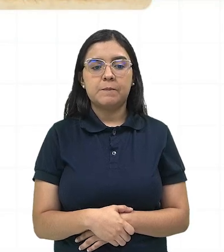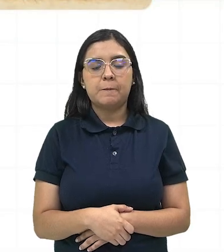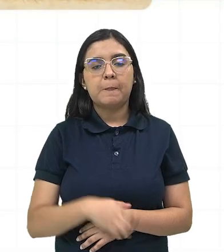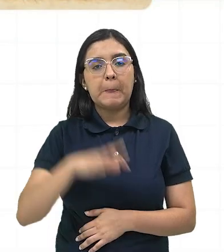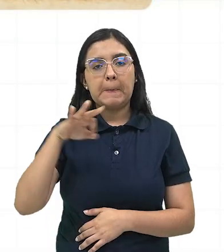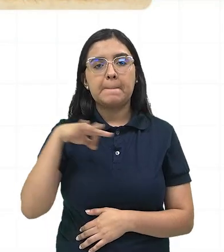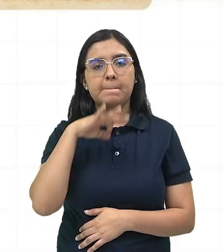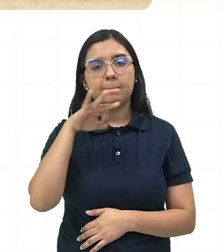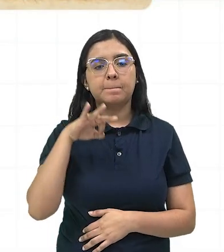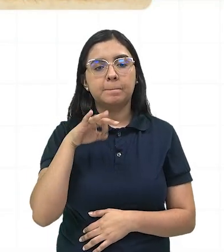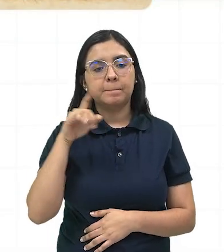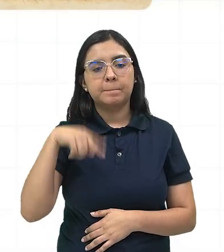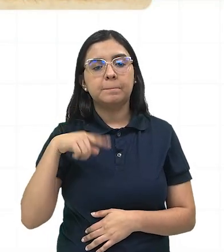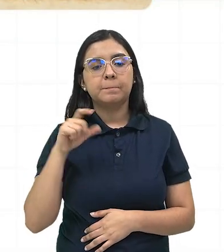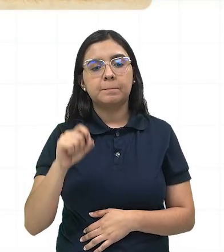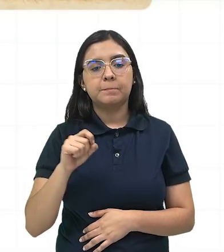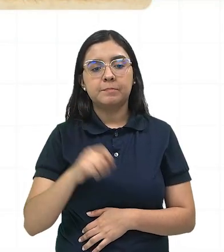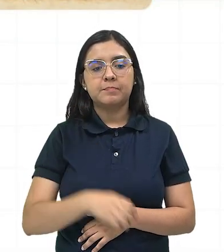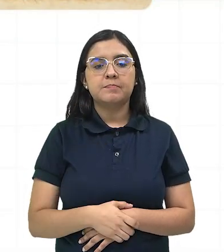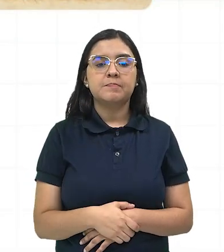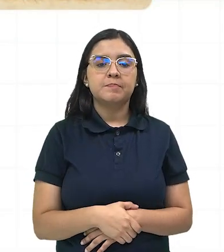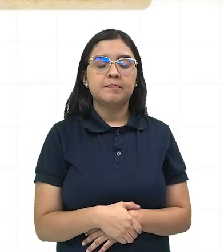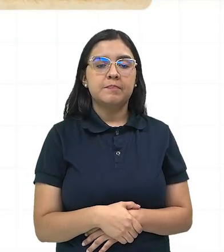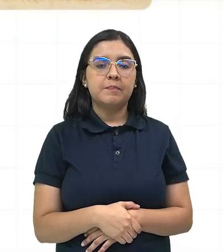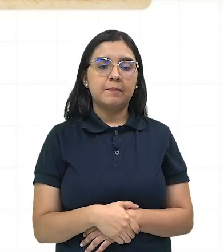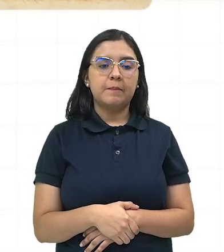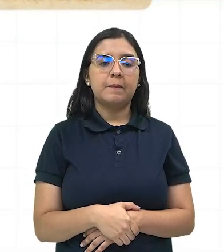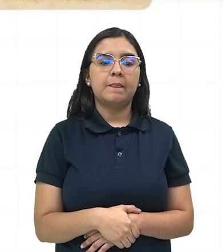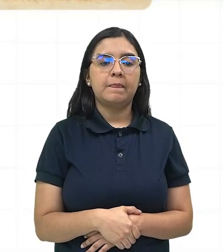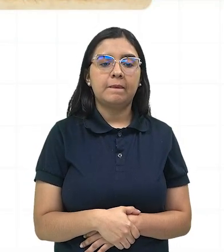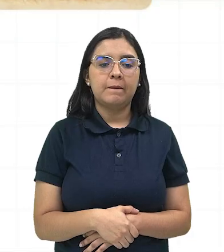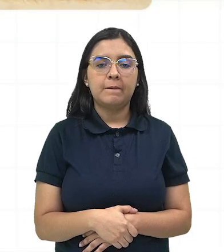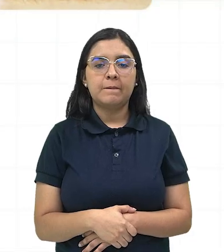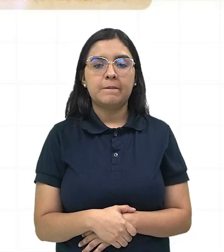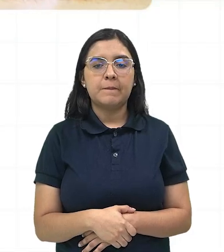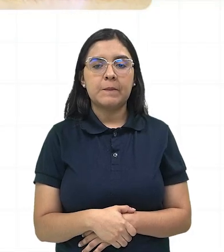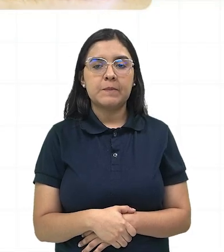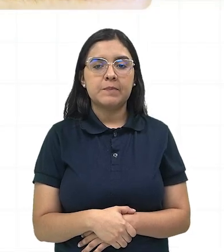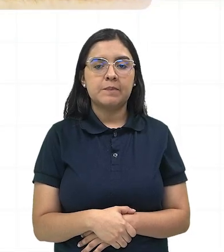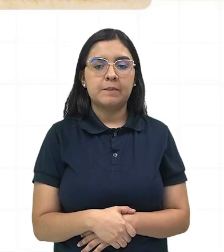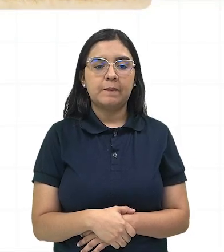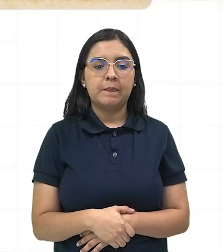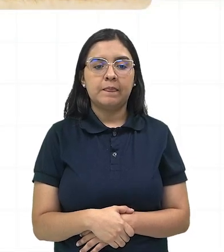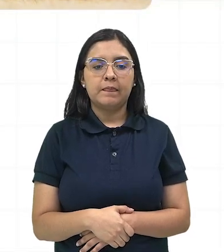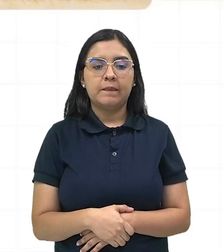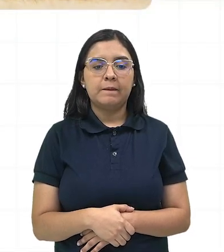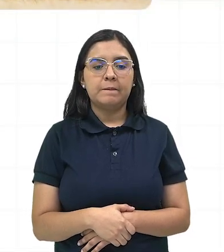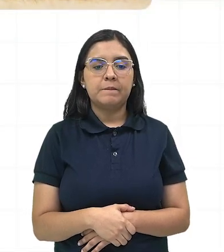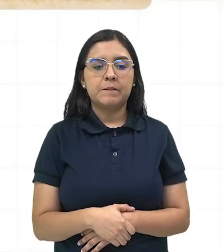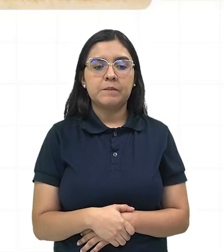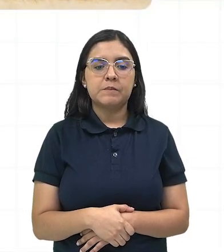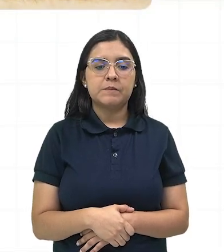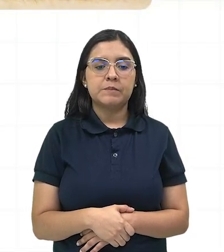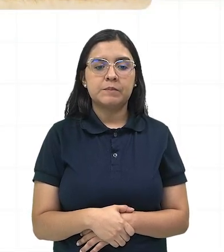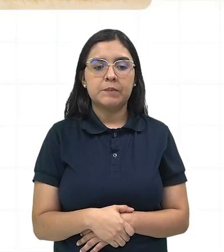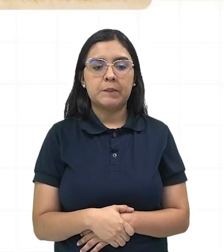E o Espírito Santo, que é o quê? É aquele que, de certa forma, dinamiza.